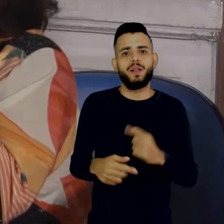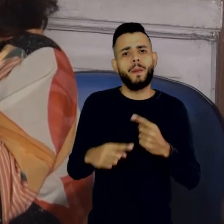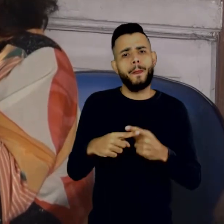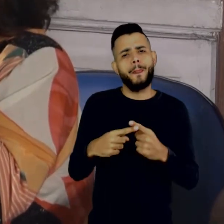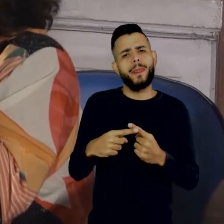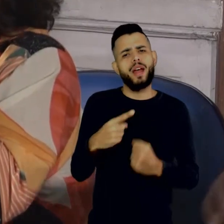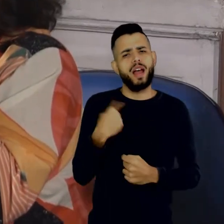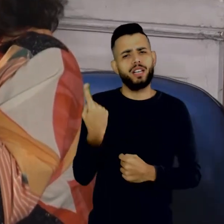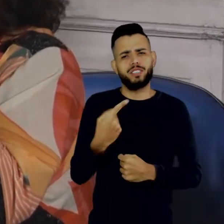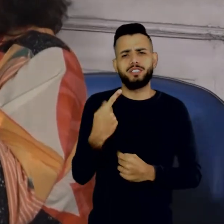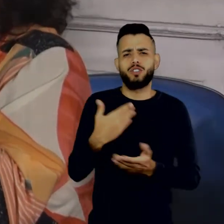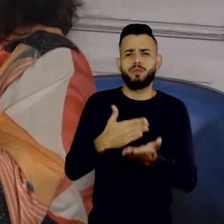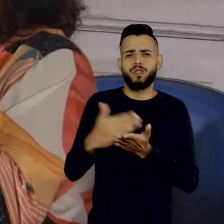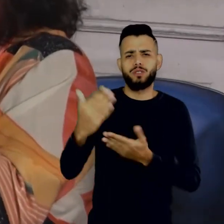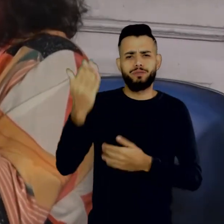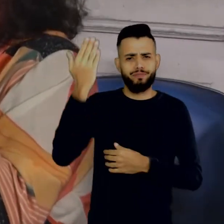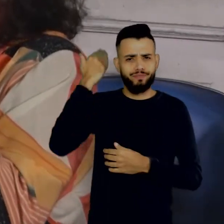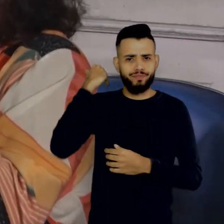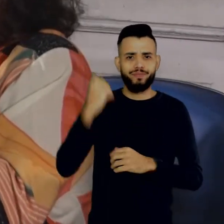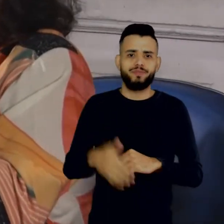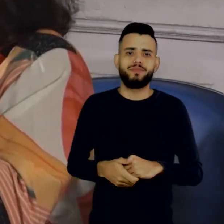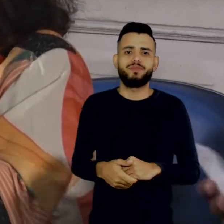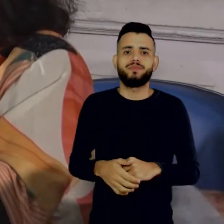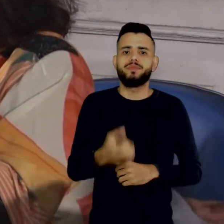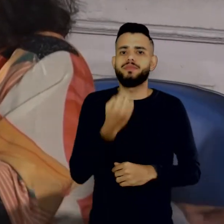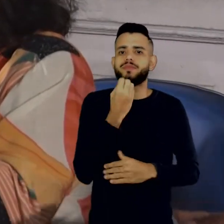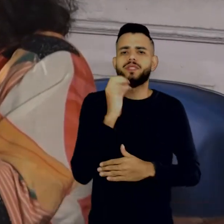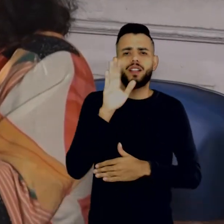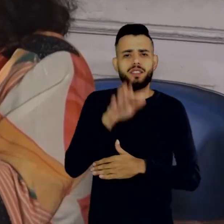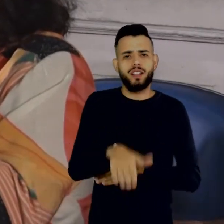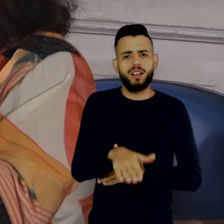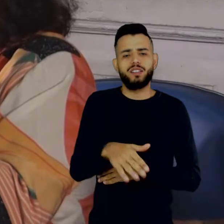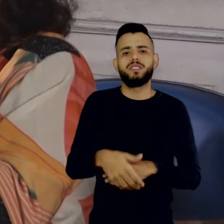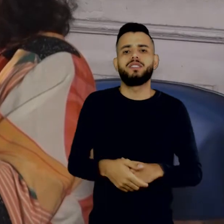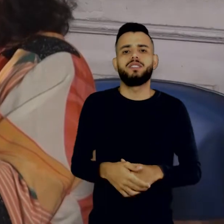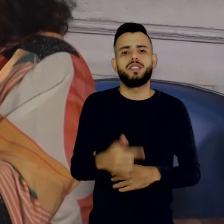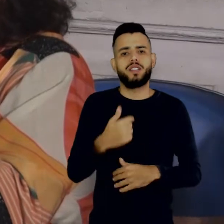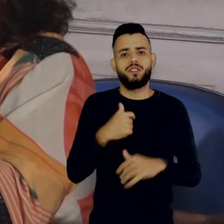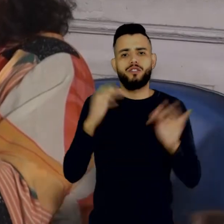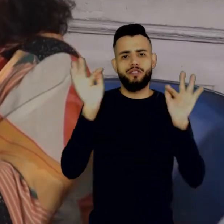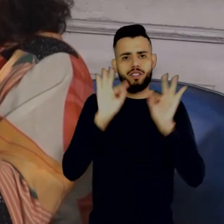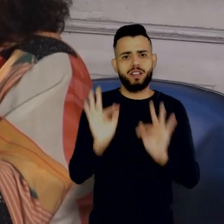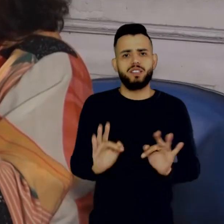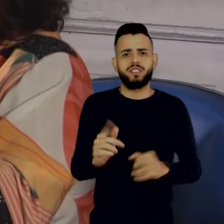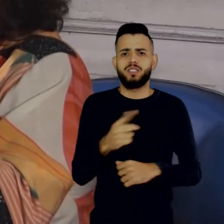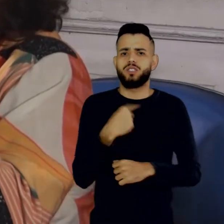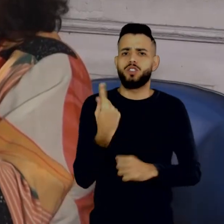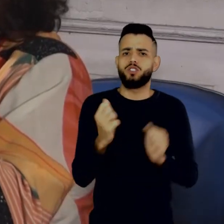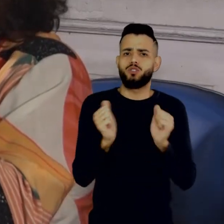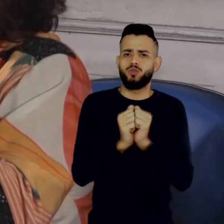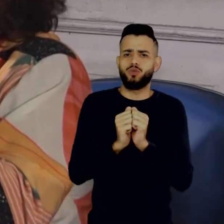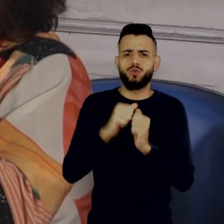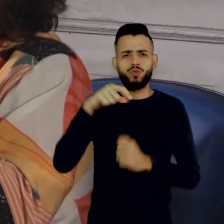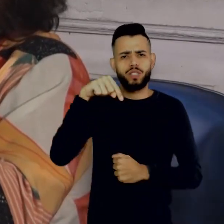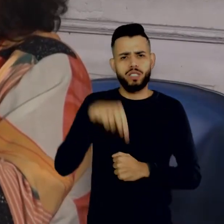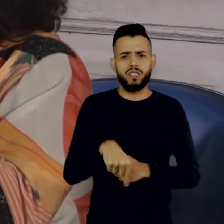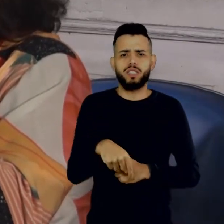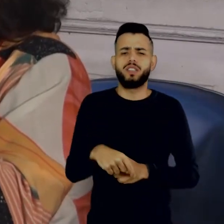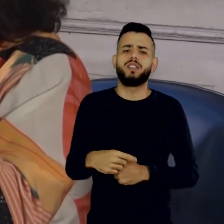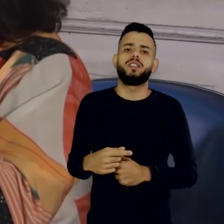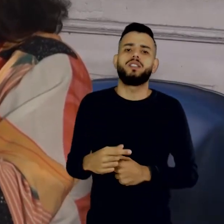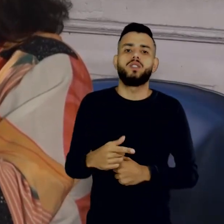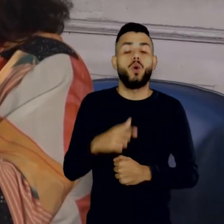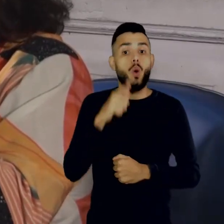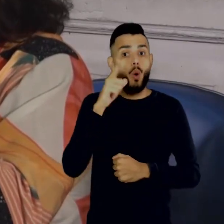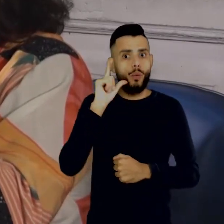gente começou cedo, é verdade. Gente, muito boa tarde. Fico feliz que estejamos aqui juntos ainda, apesar de um longo dia